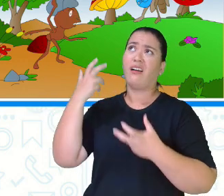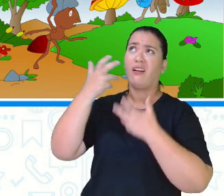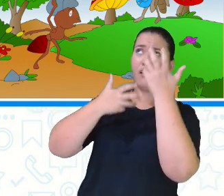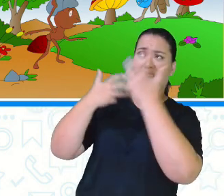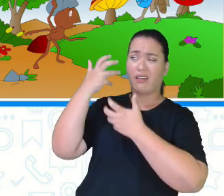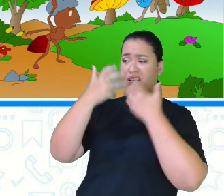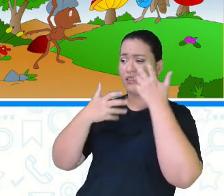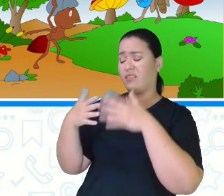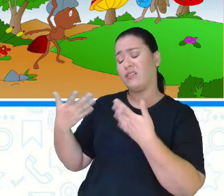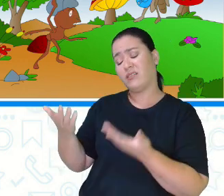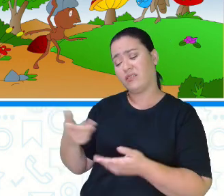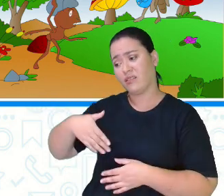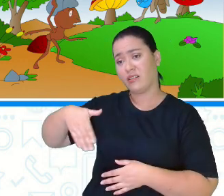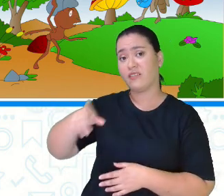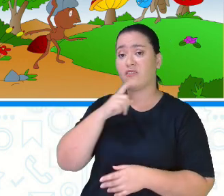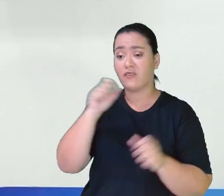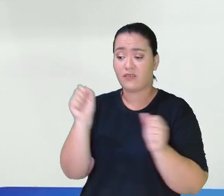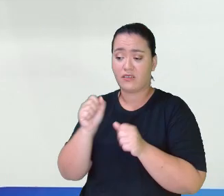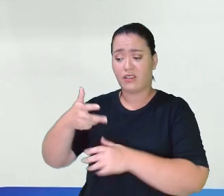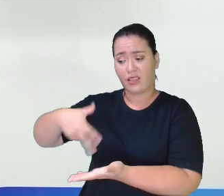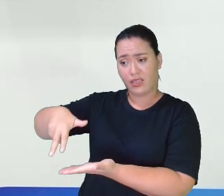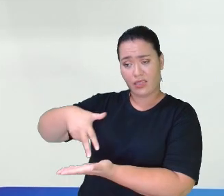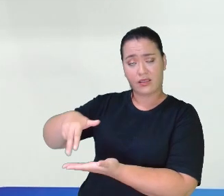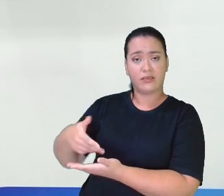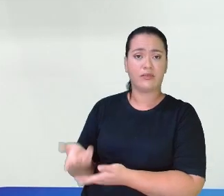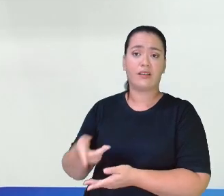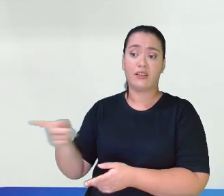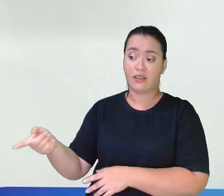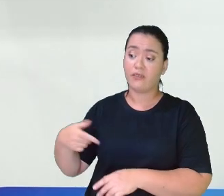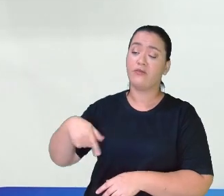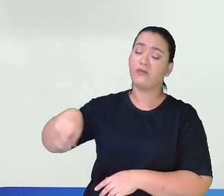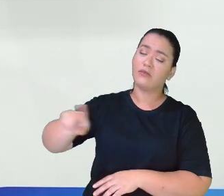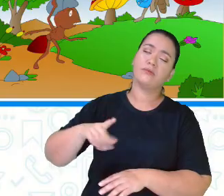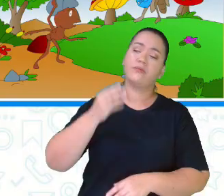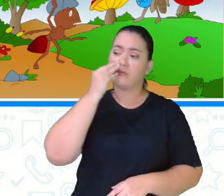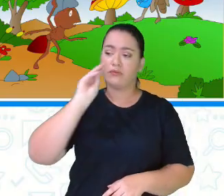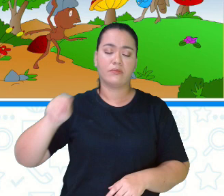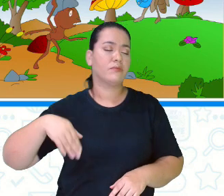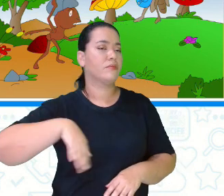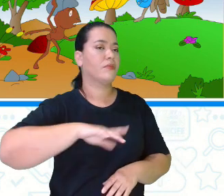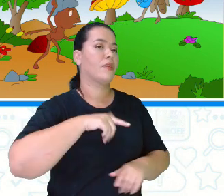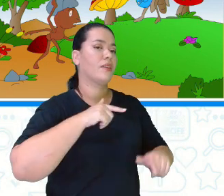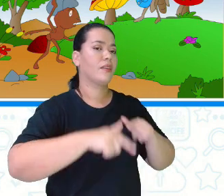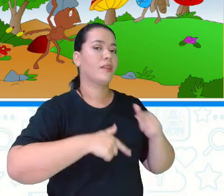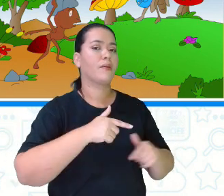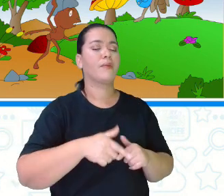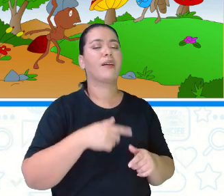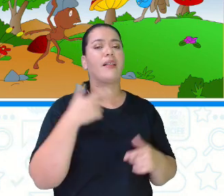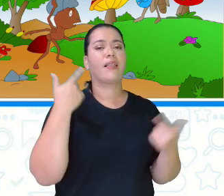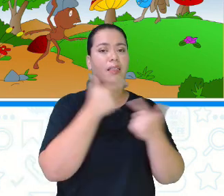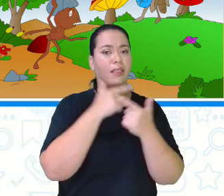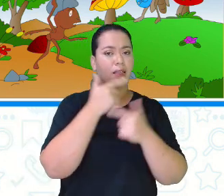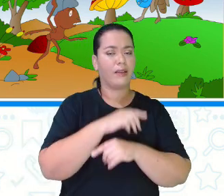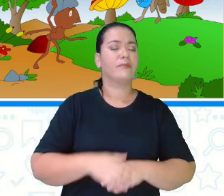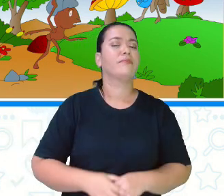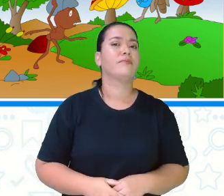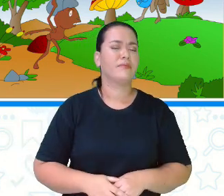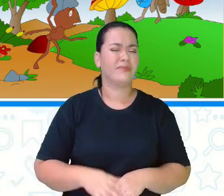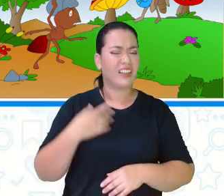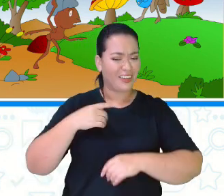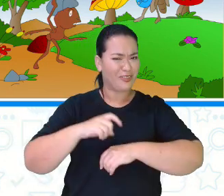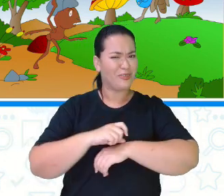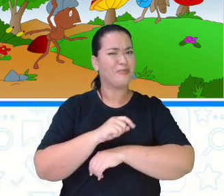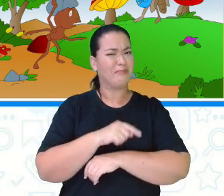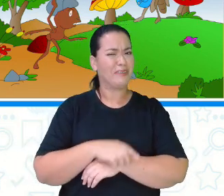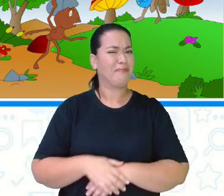cantando, que tal passar o inverno dançando? E voltaram para o trabalho dando risadas. Nossa, essas formigas